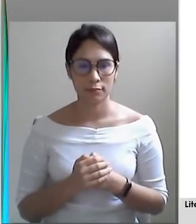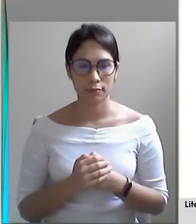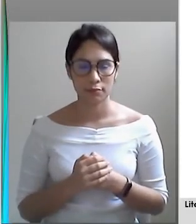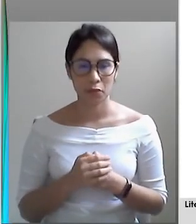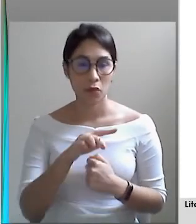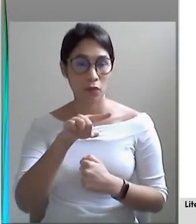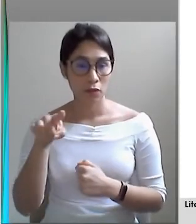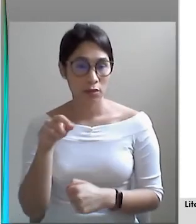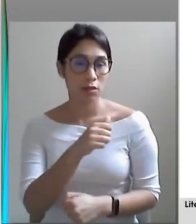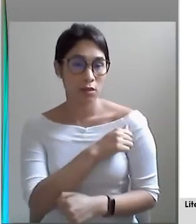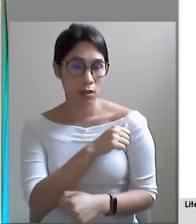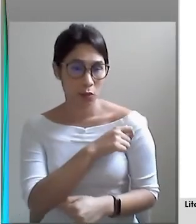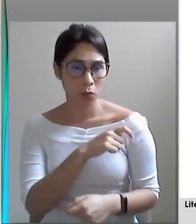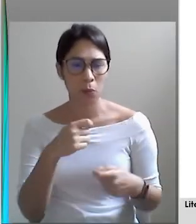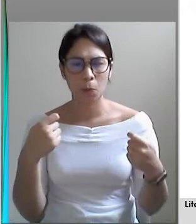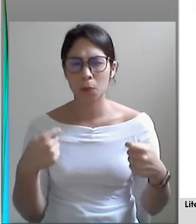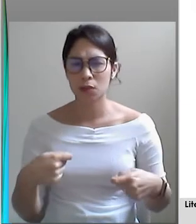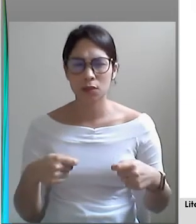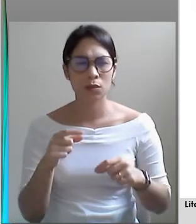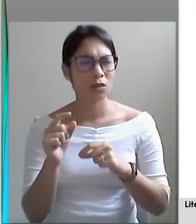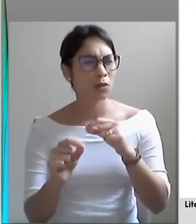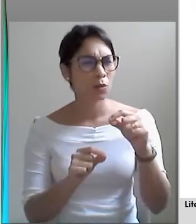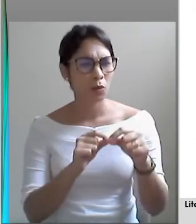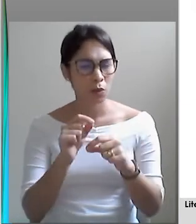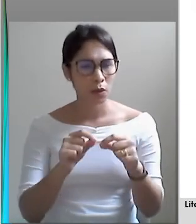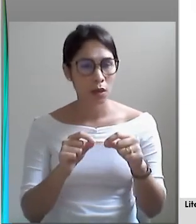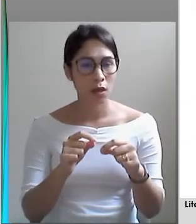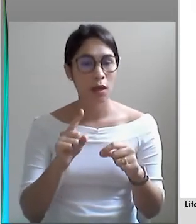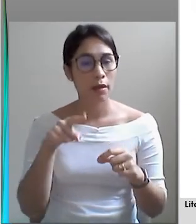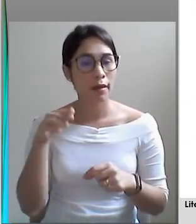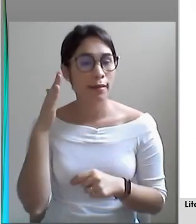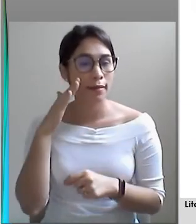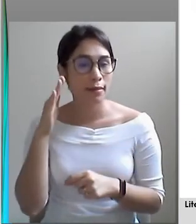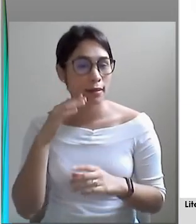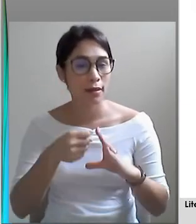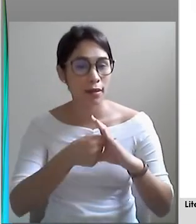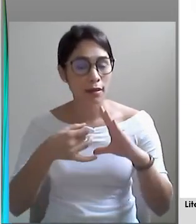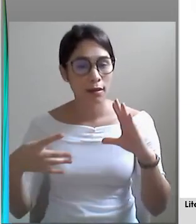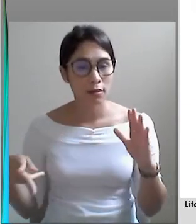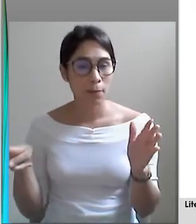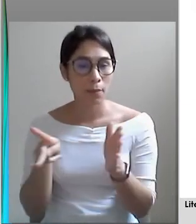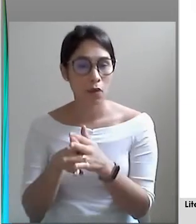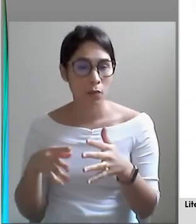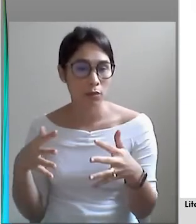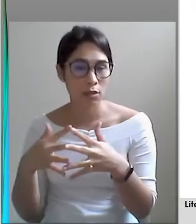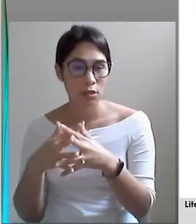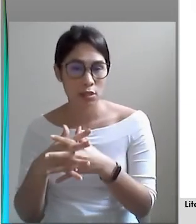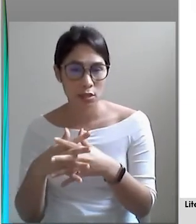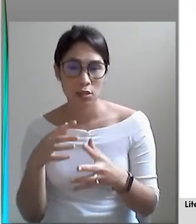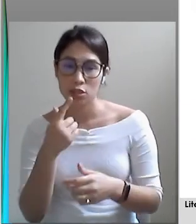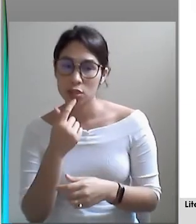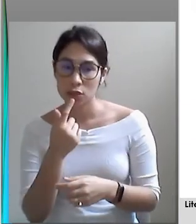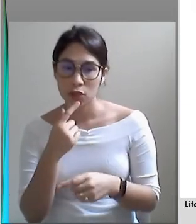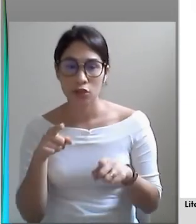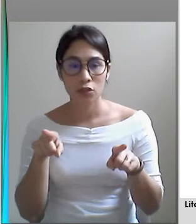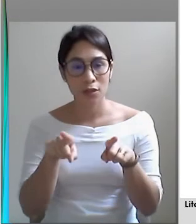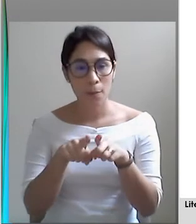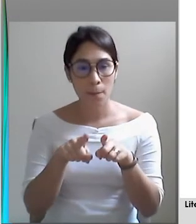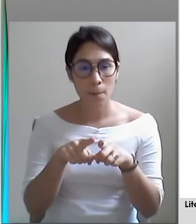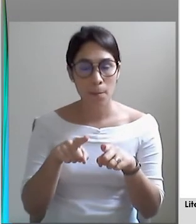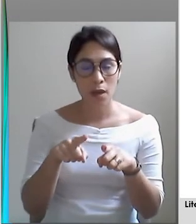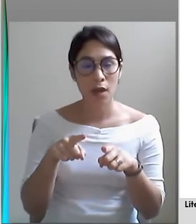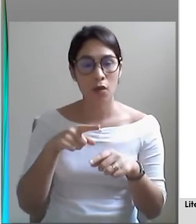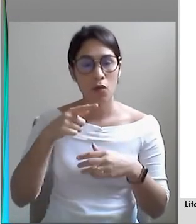O aluno deverá ter condições de entender as características do tecido sanguíneo, compreender os diferentes objetivos